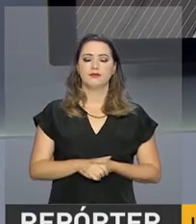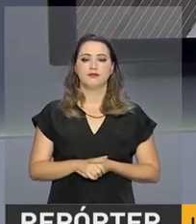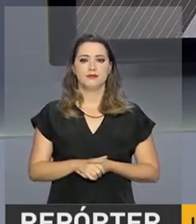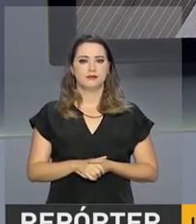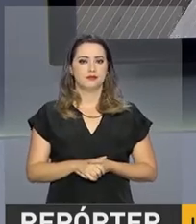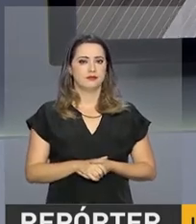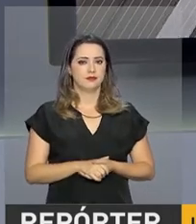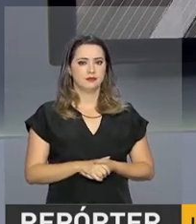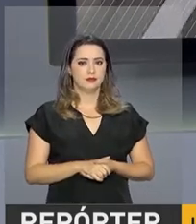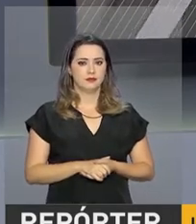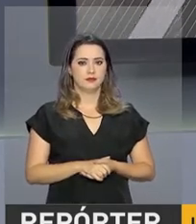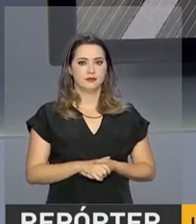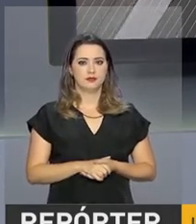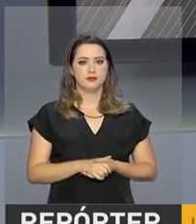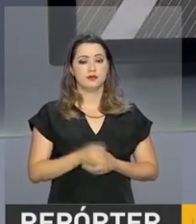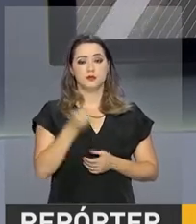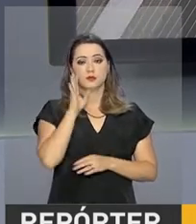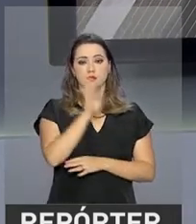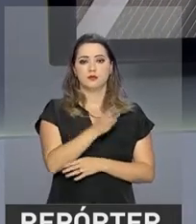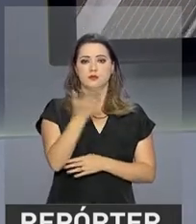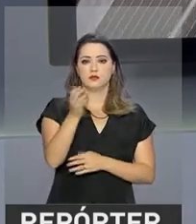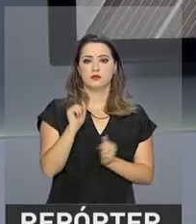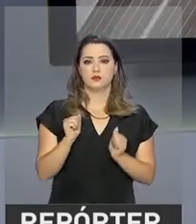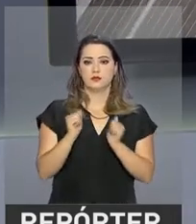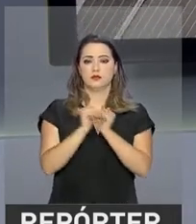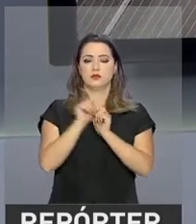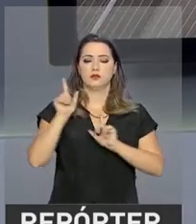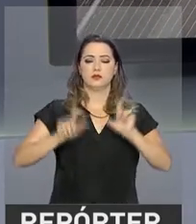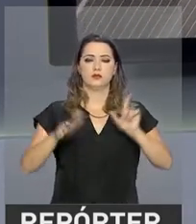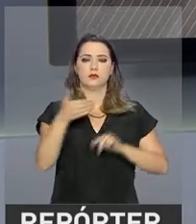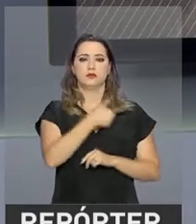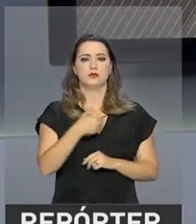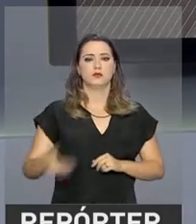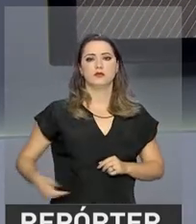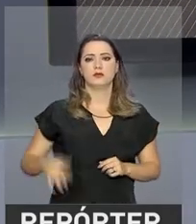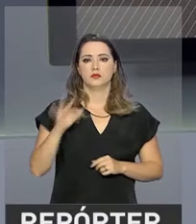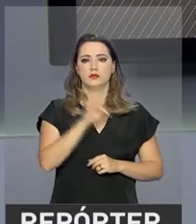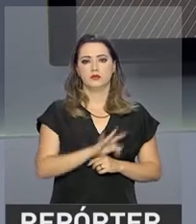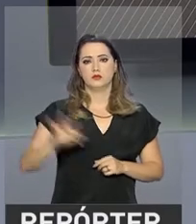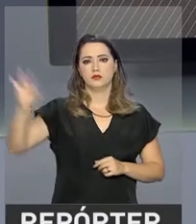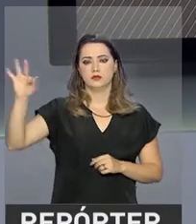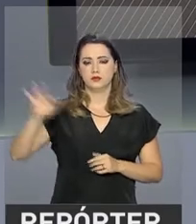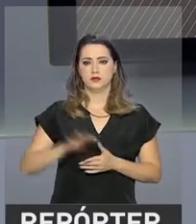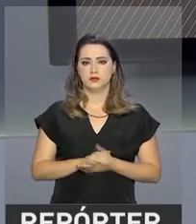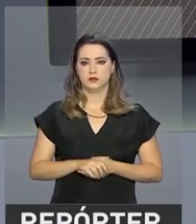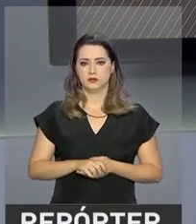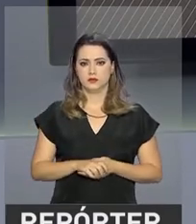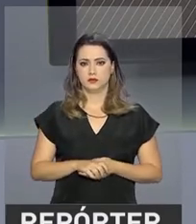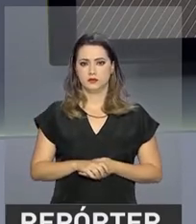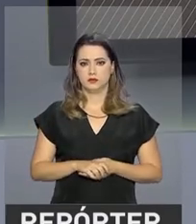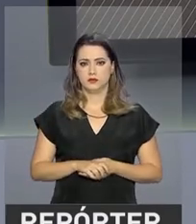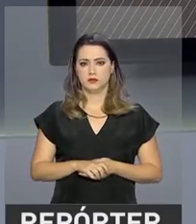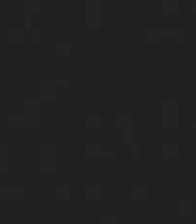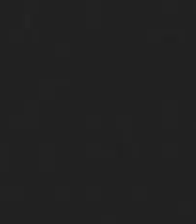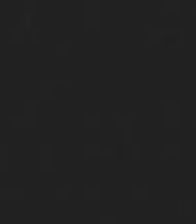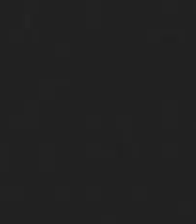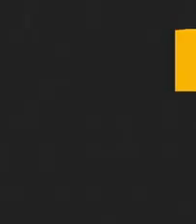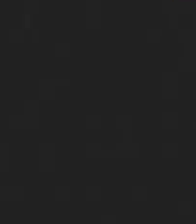da nbr na internet uma boa tarde pra você e continue com a gente aqui na nbr a tv do governo federal